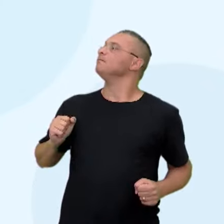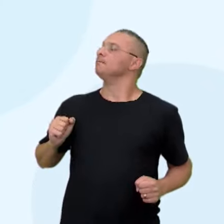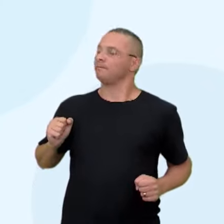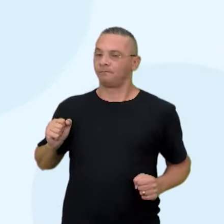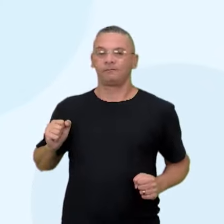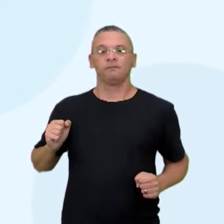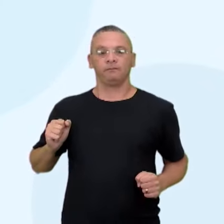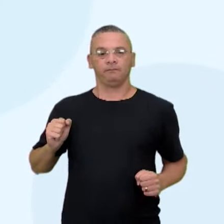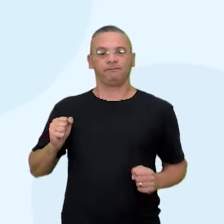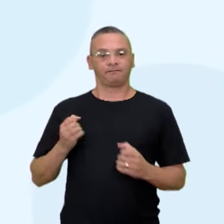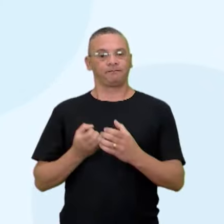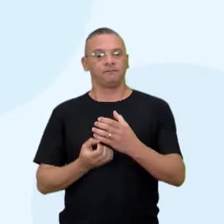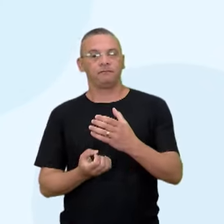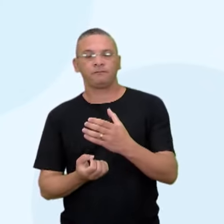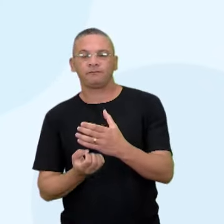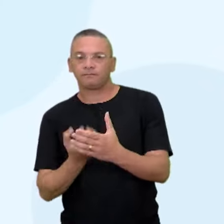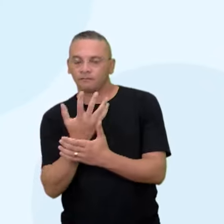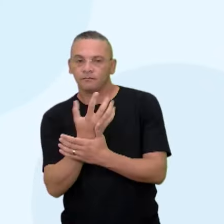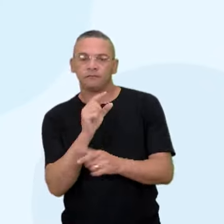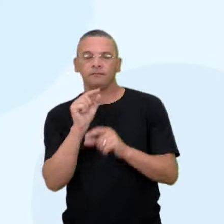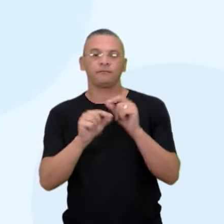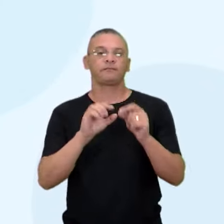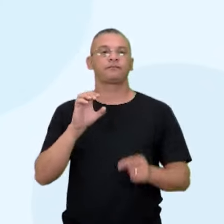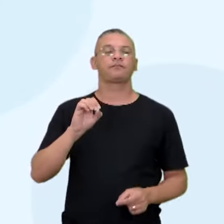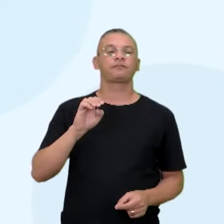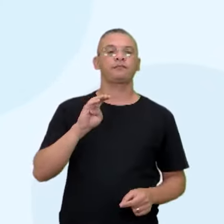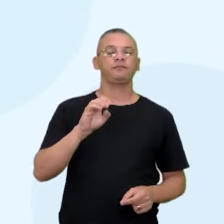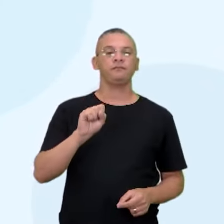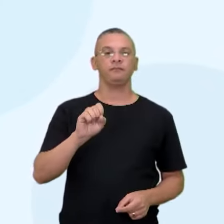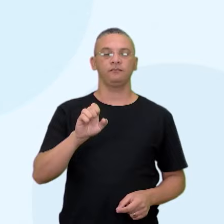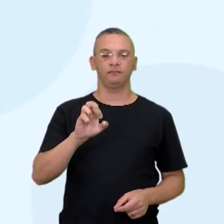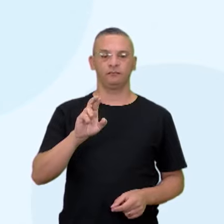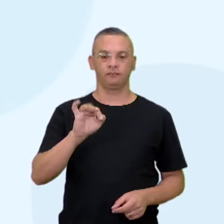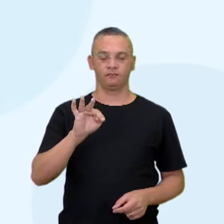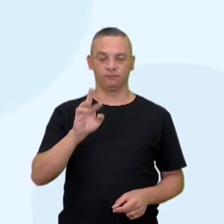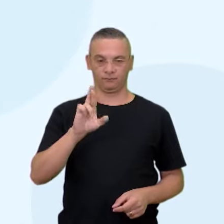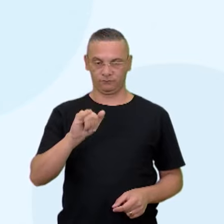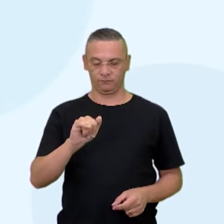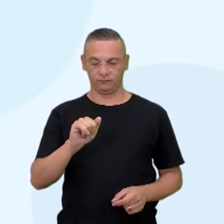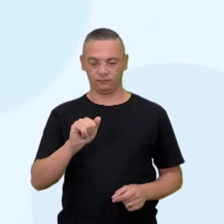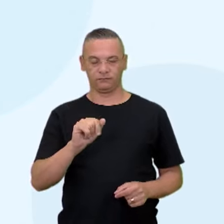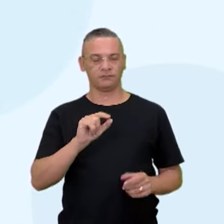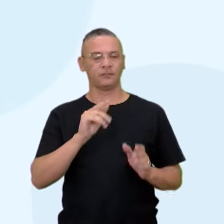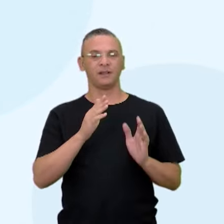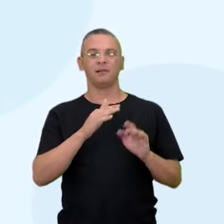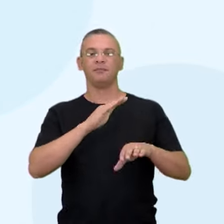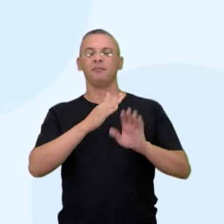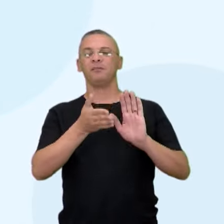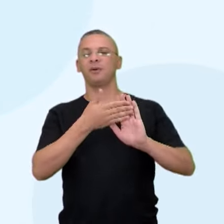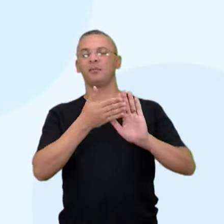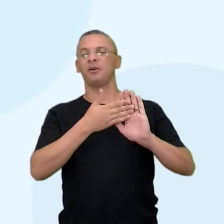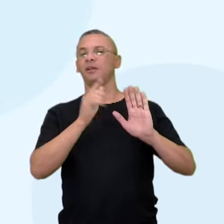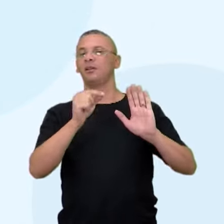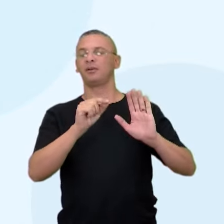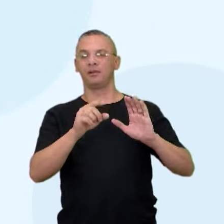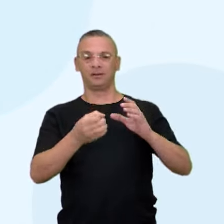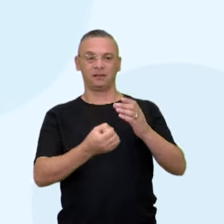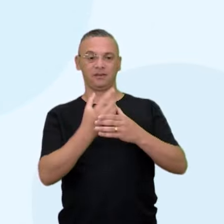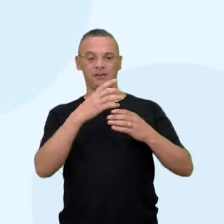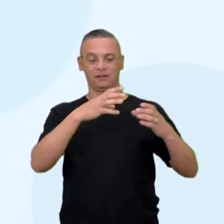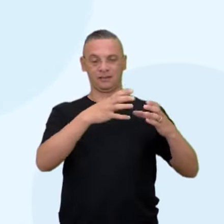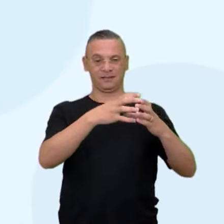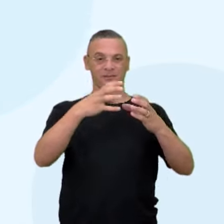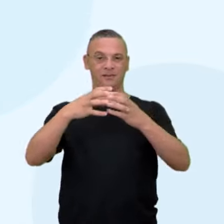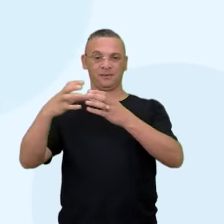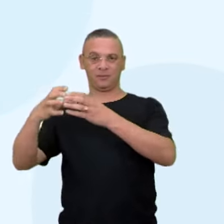nosso observatório, né? O Tá na Mídia, Tá no Mundo. Então, a proposta aí para os estudantes e professores é criem grupos de